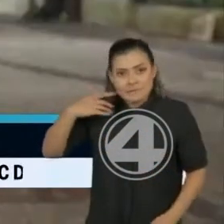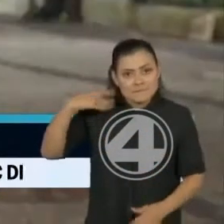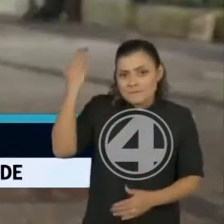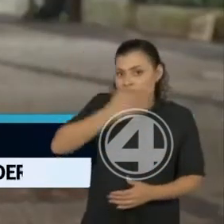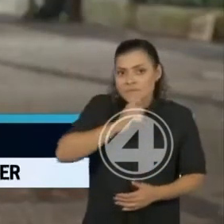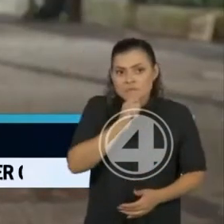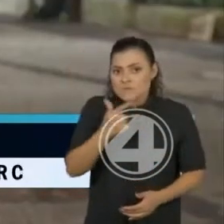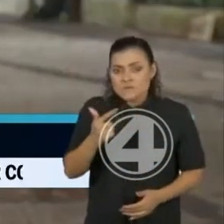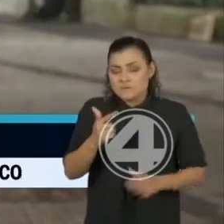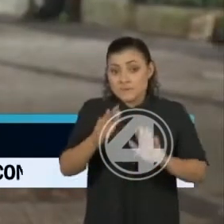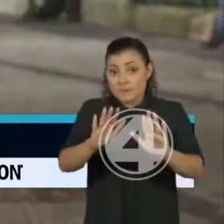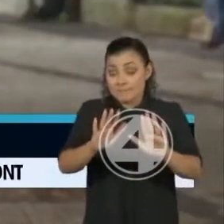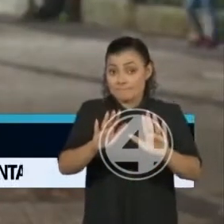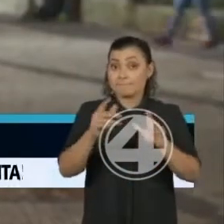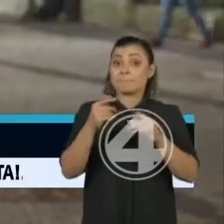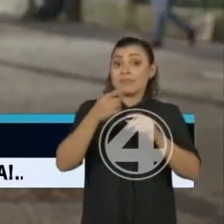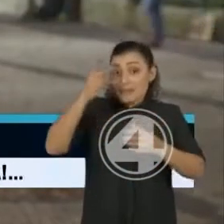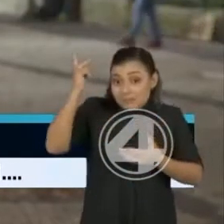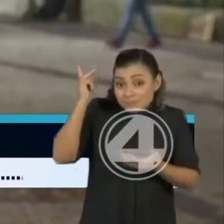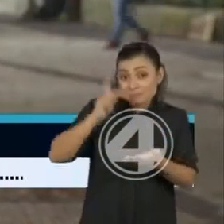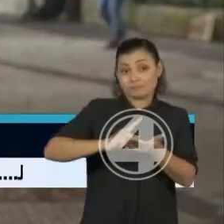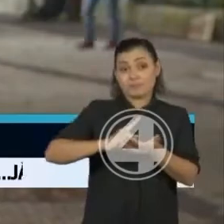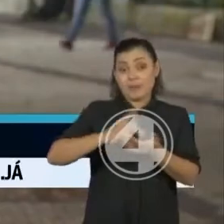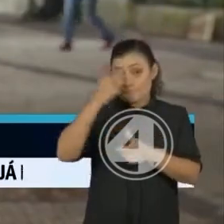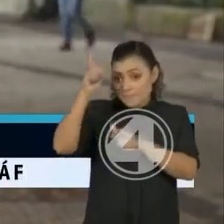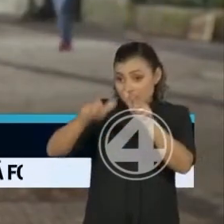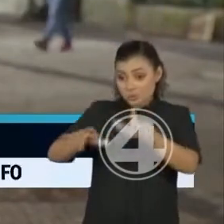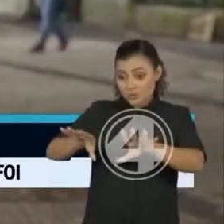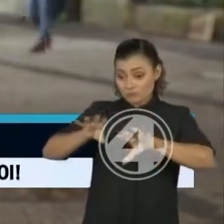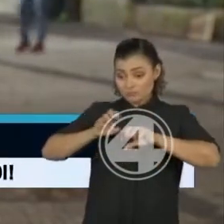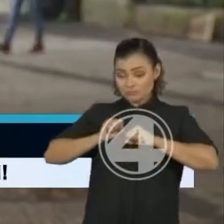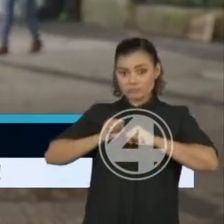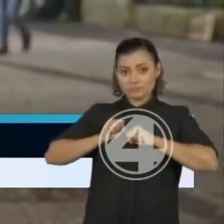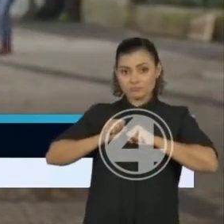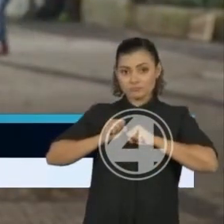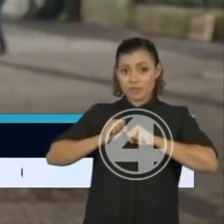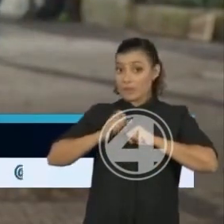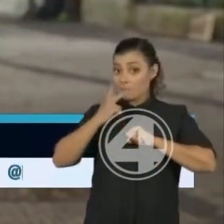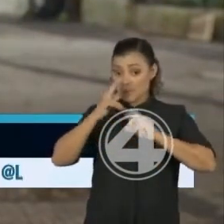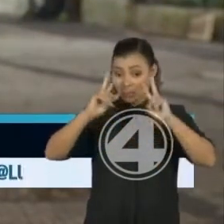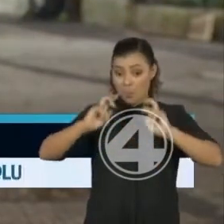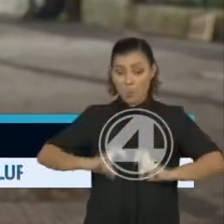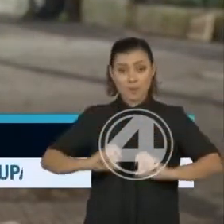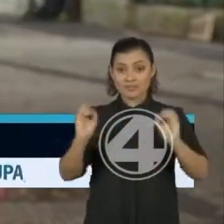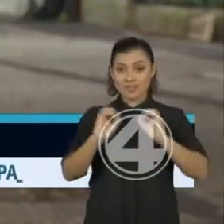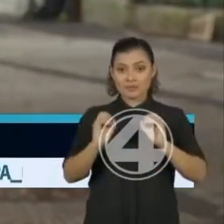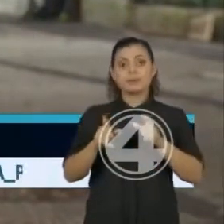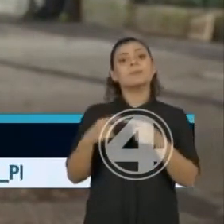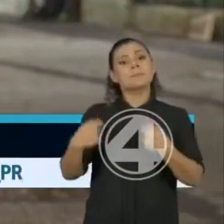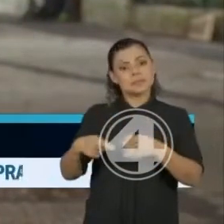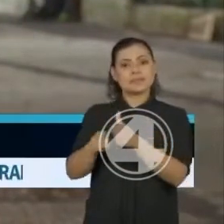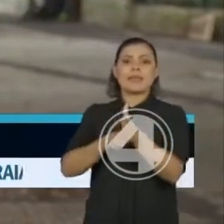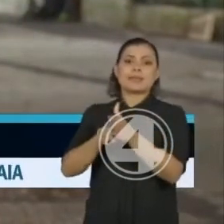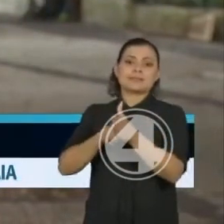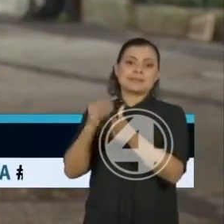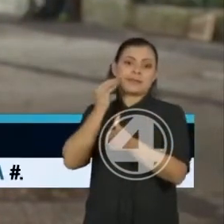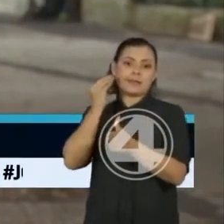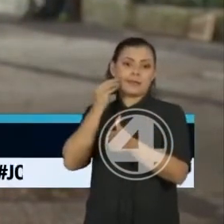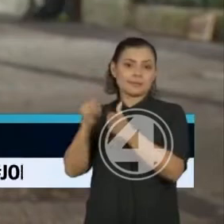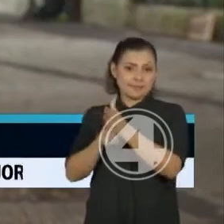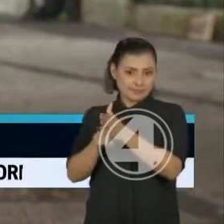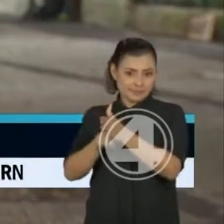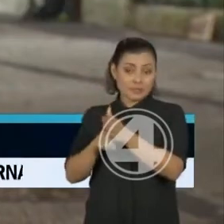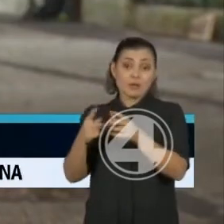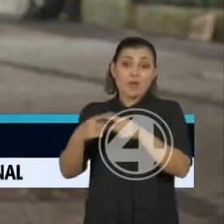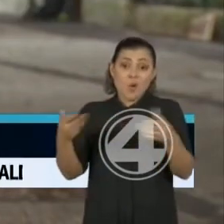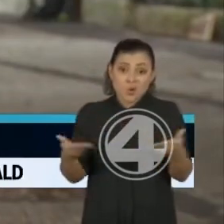informação só é possível saber se a pessoa é uma portadora assintomática com a realização de testes que no